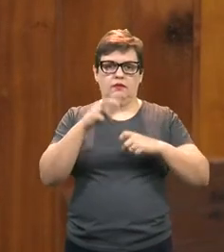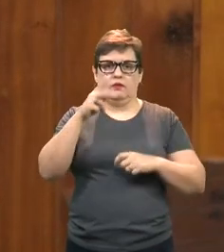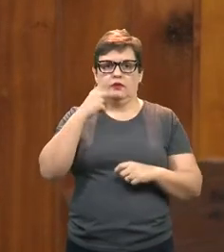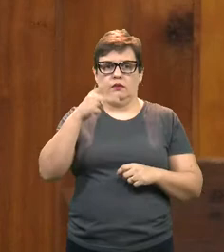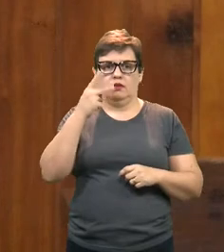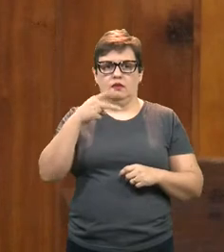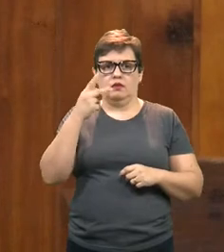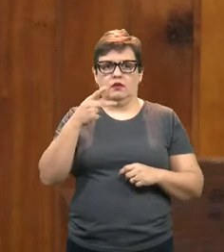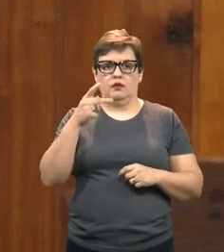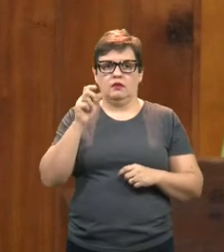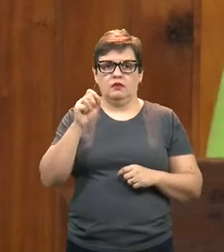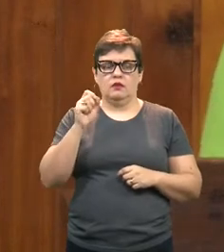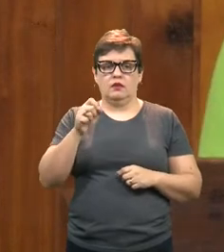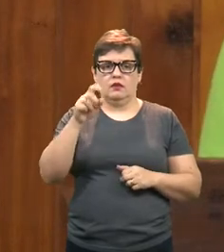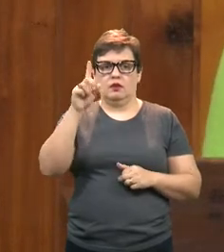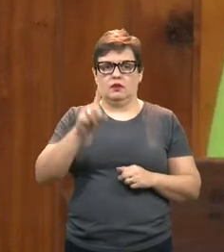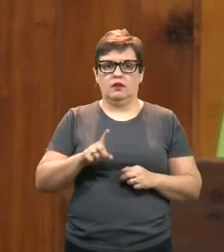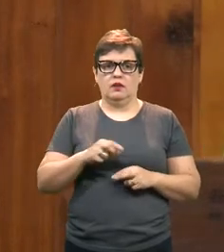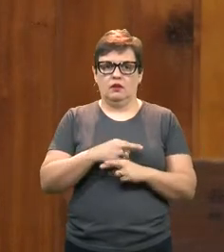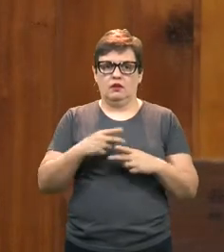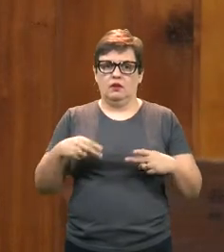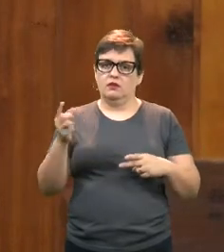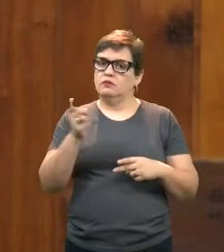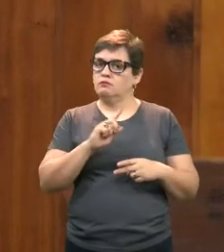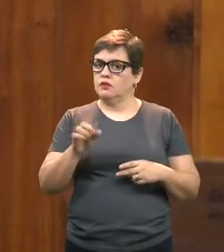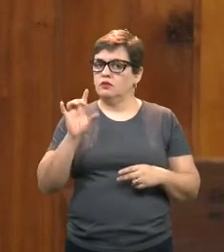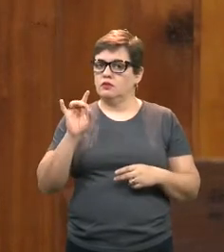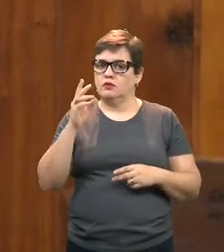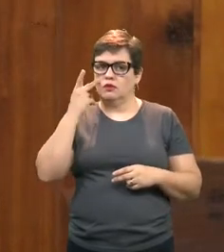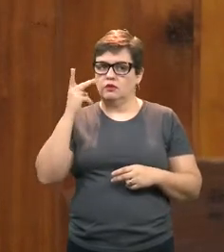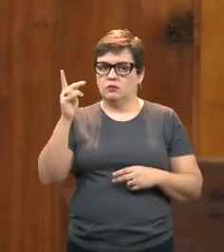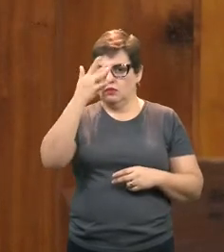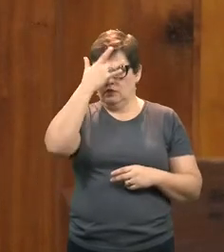cannabis medicinal é uma causa não apenas para as pessoas